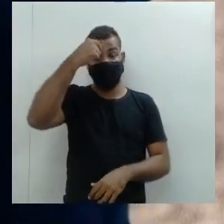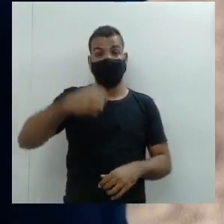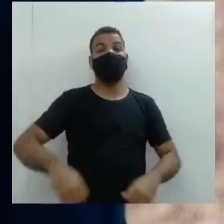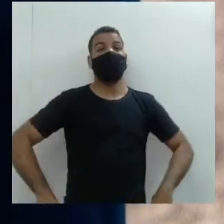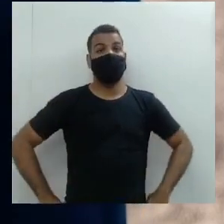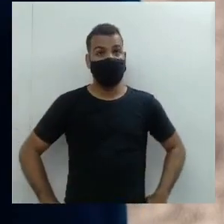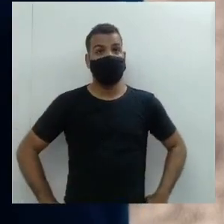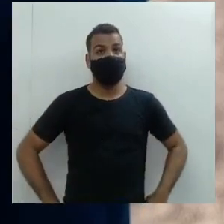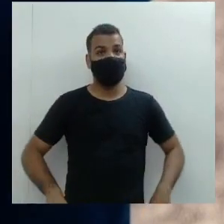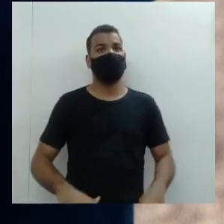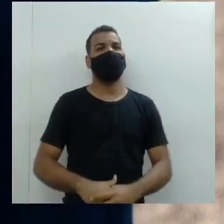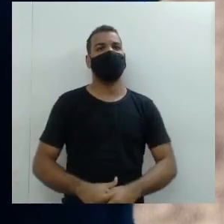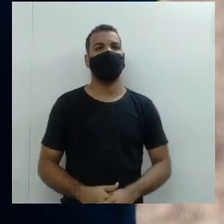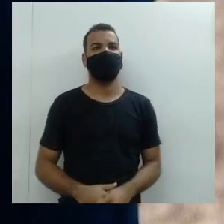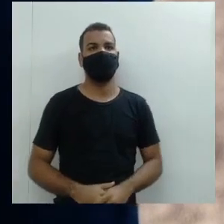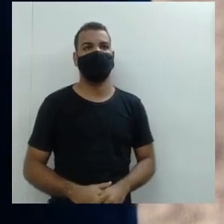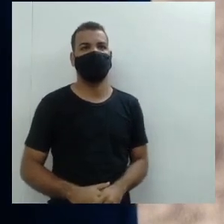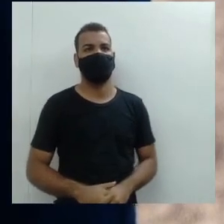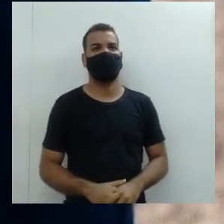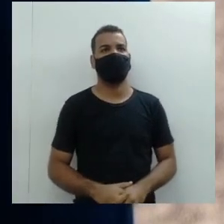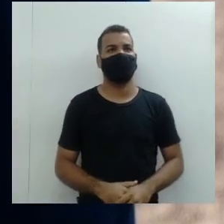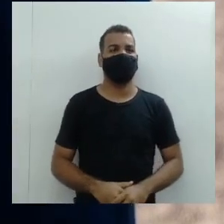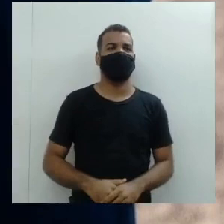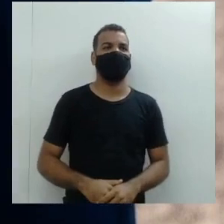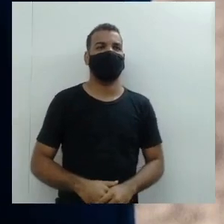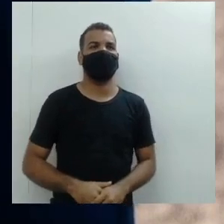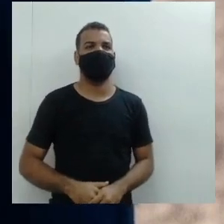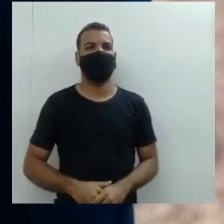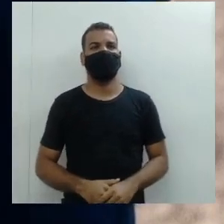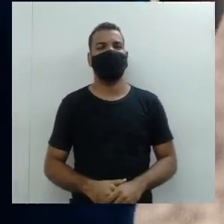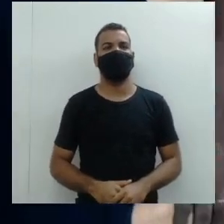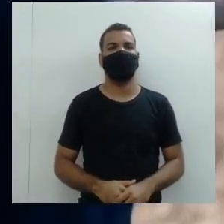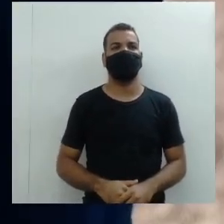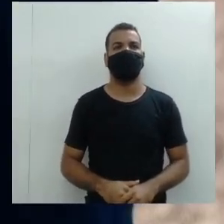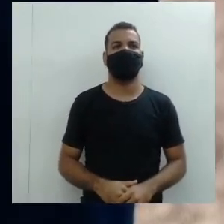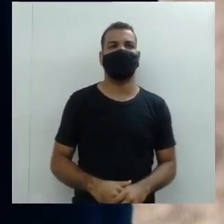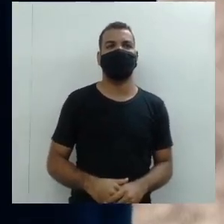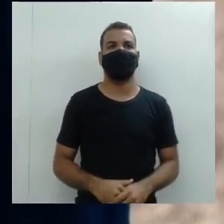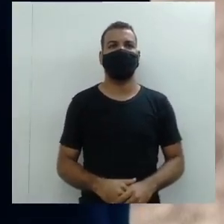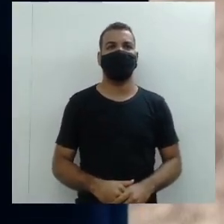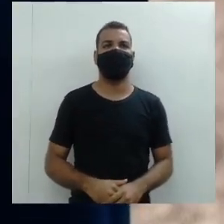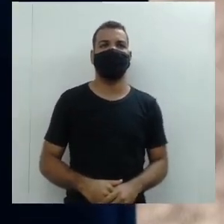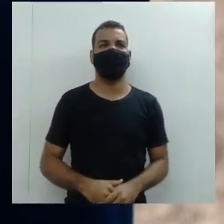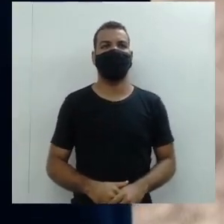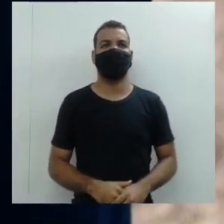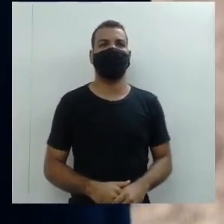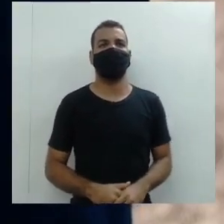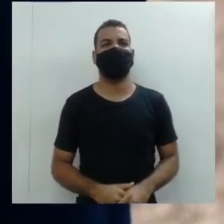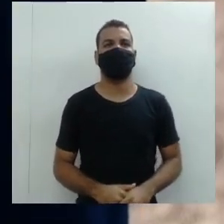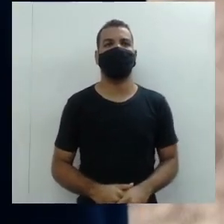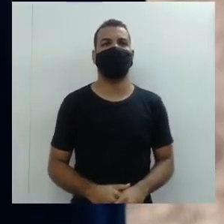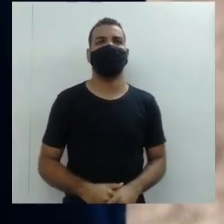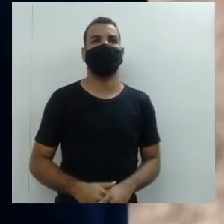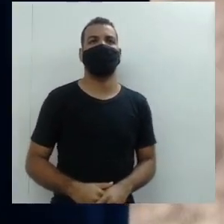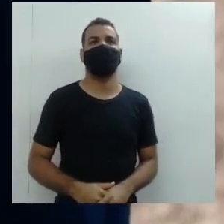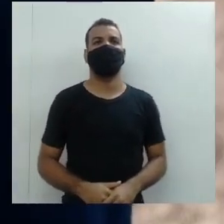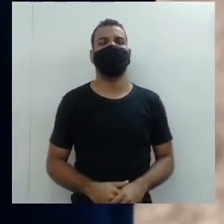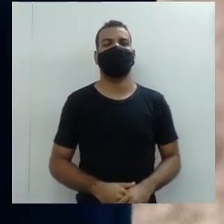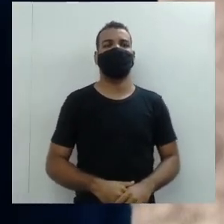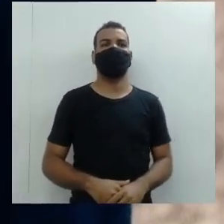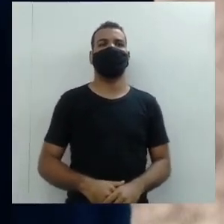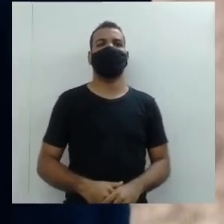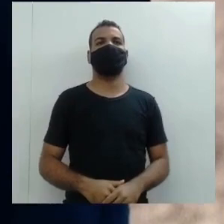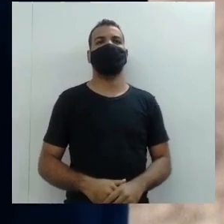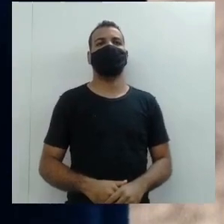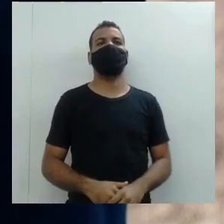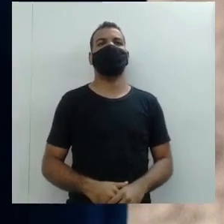colégio, multifacetado, né? Exatamente. E além disso, professor Robson, o Álvaro Lins, ele era uma